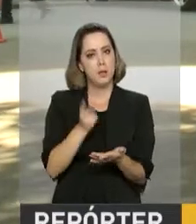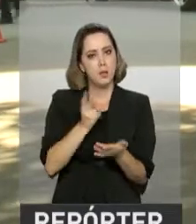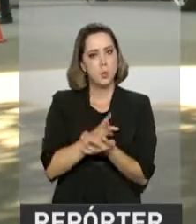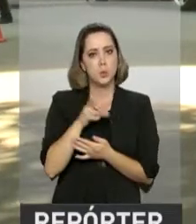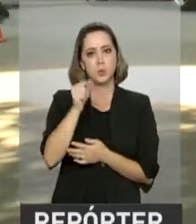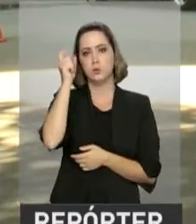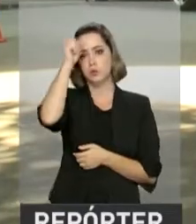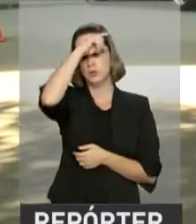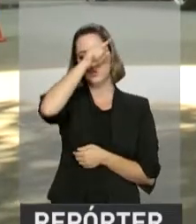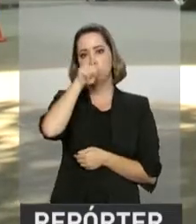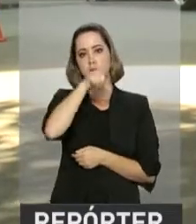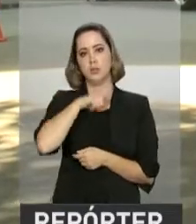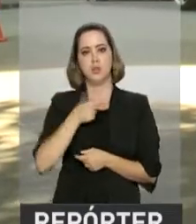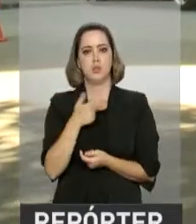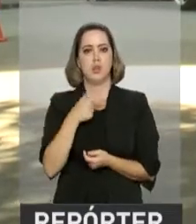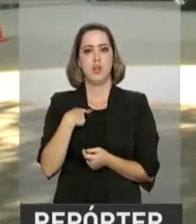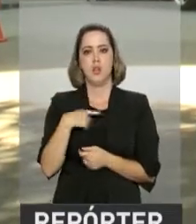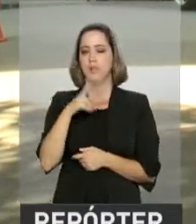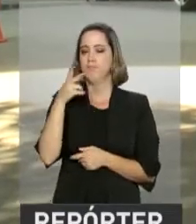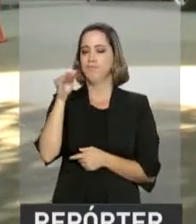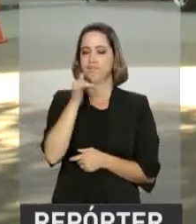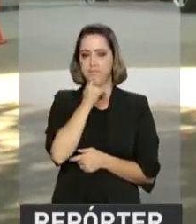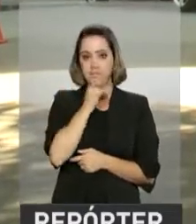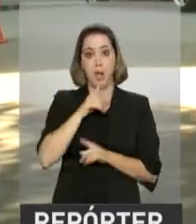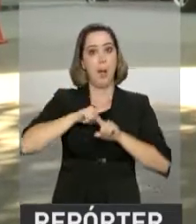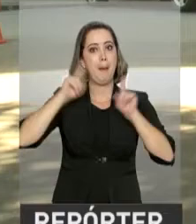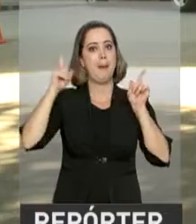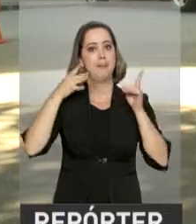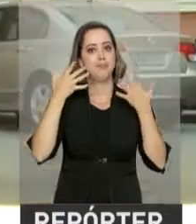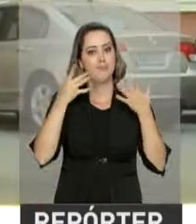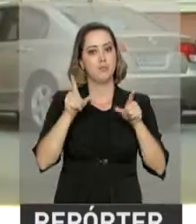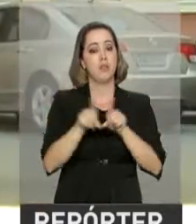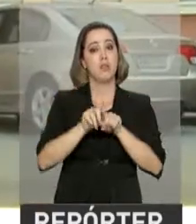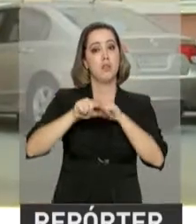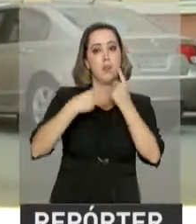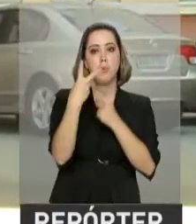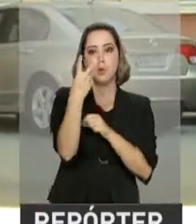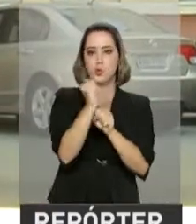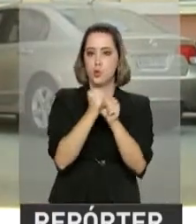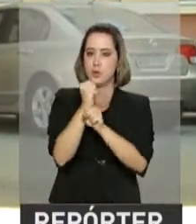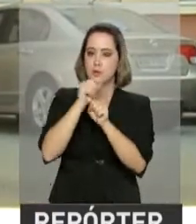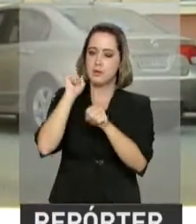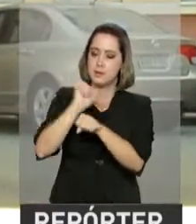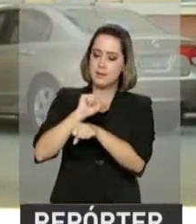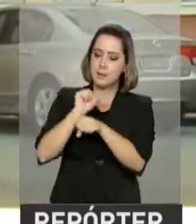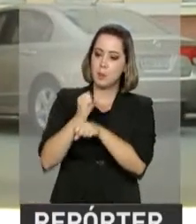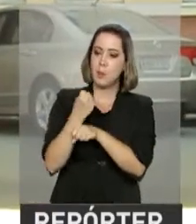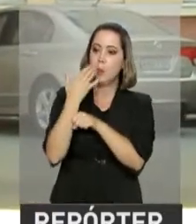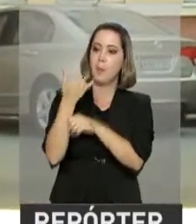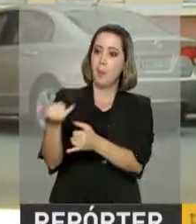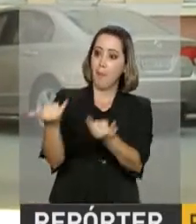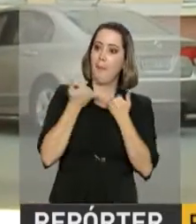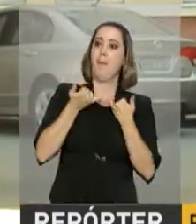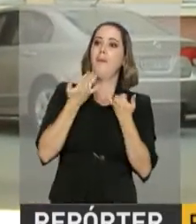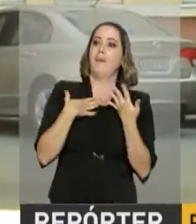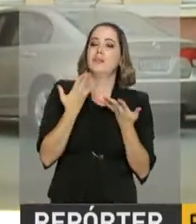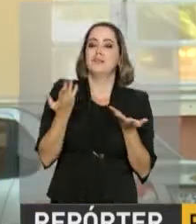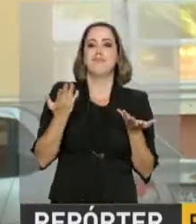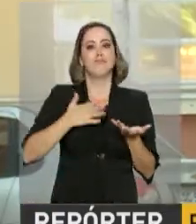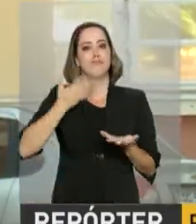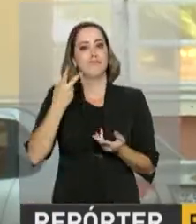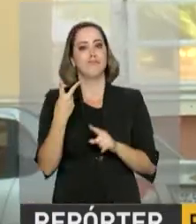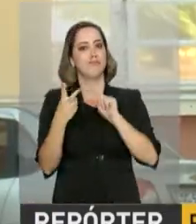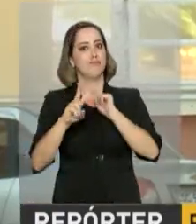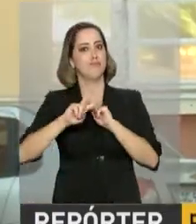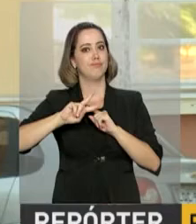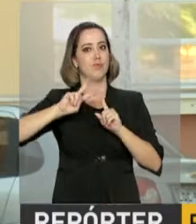a dificuldade, Patrícia não desanimou. E depois de 2 anos na fila de espera, a boa notícia veio para a paciente em